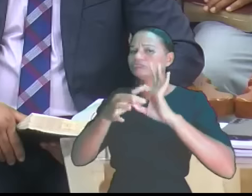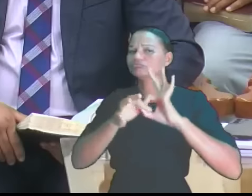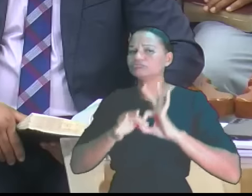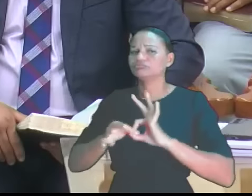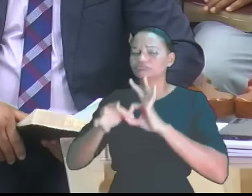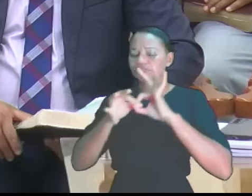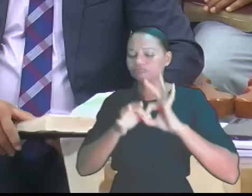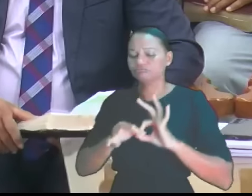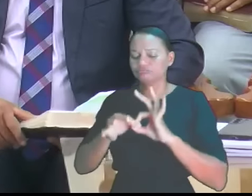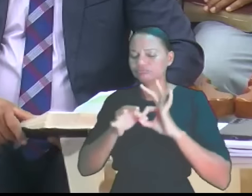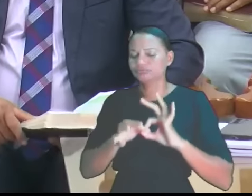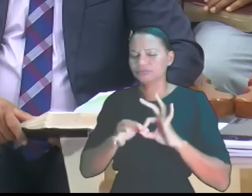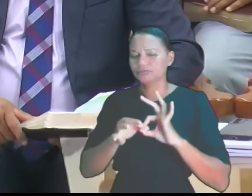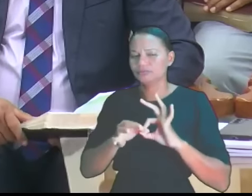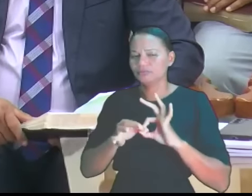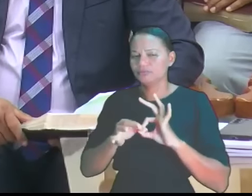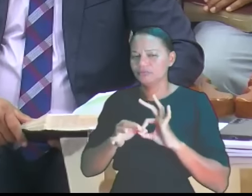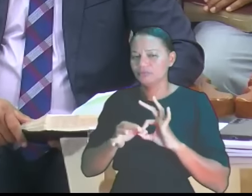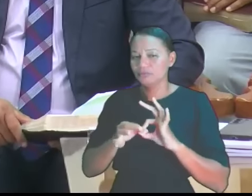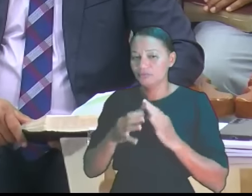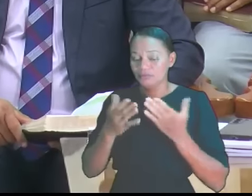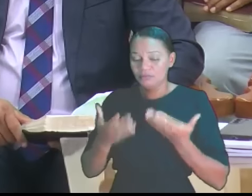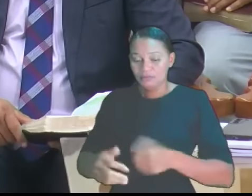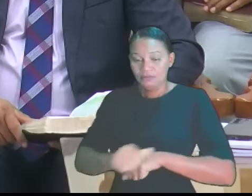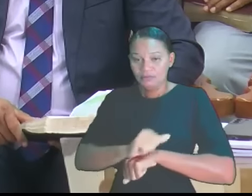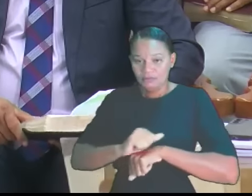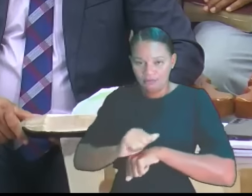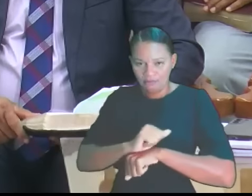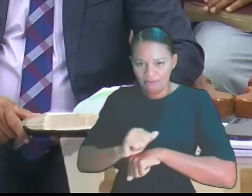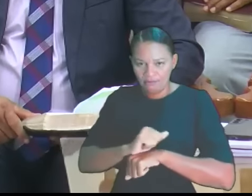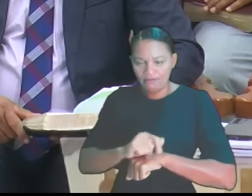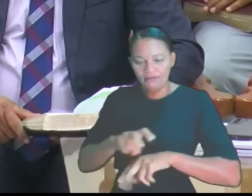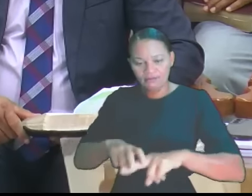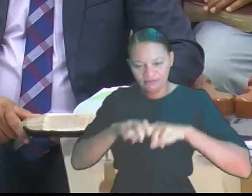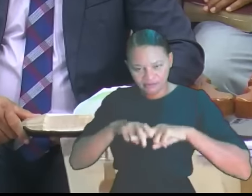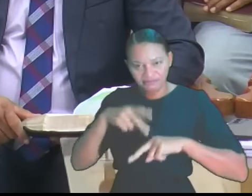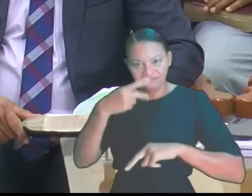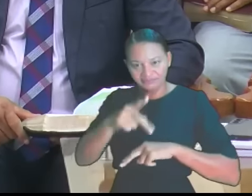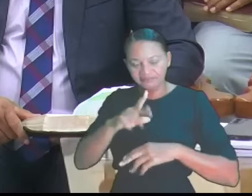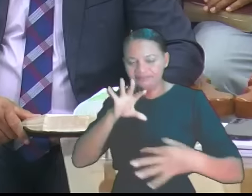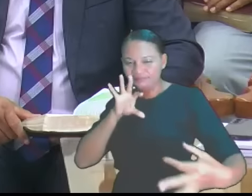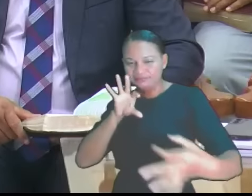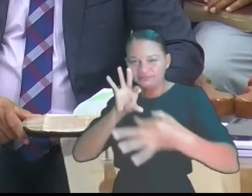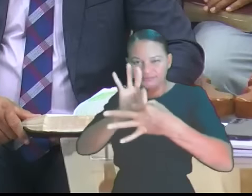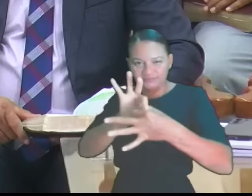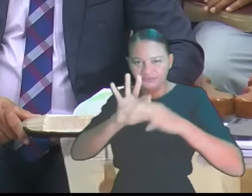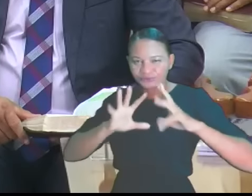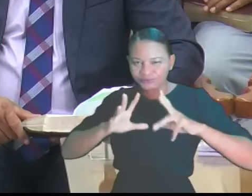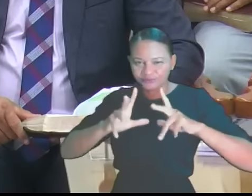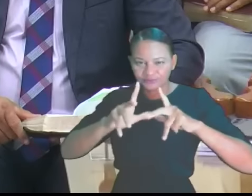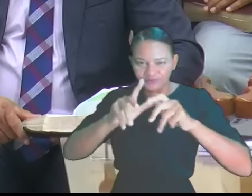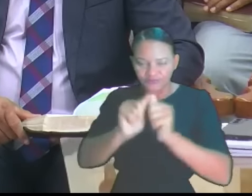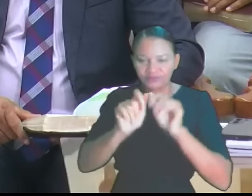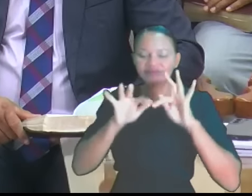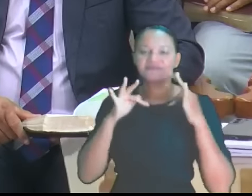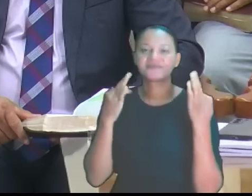entre ele e Abraão. E disse a Abraão: em ti serão benditas todas as